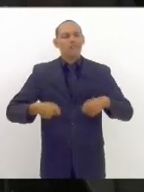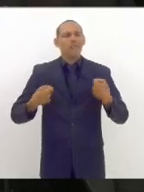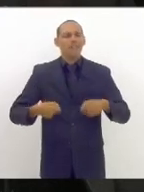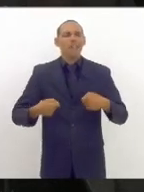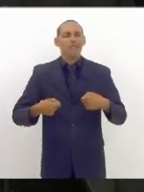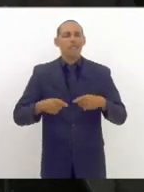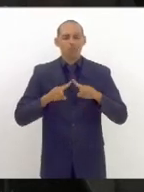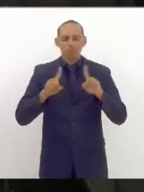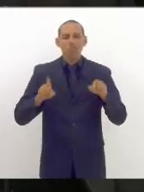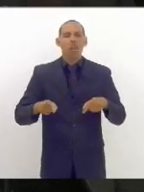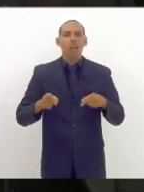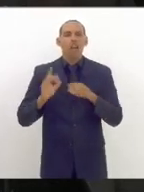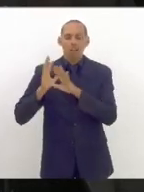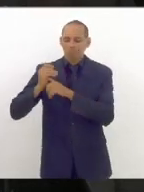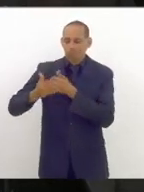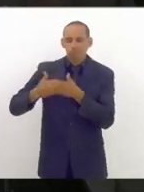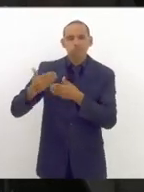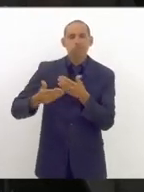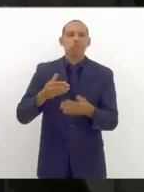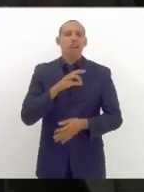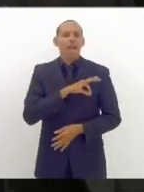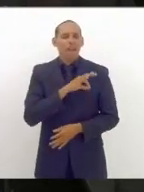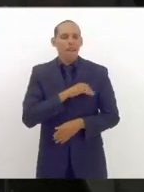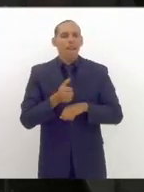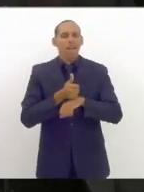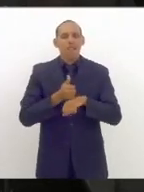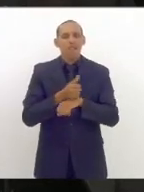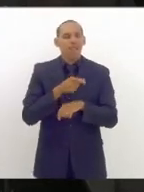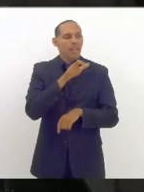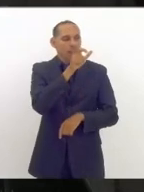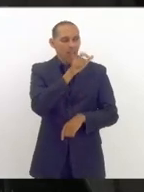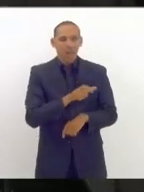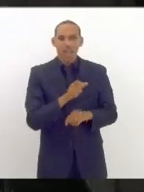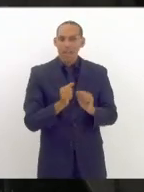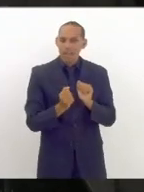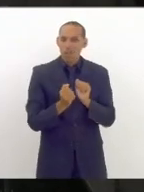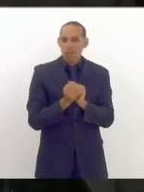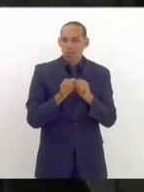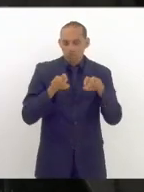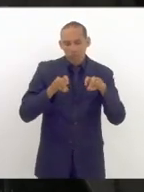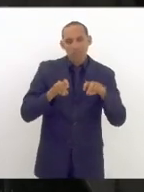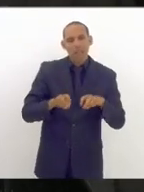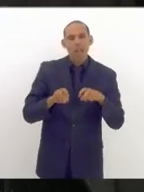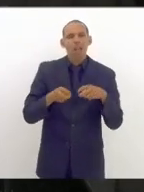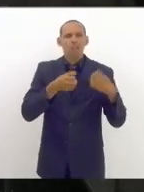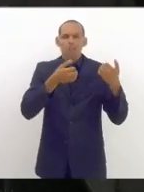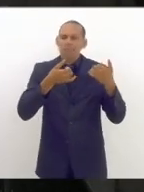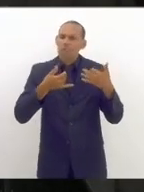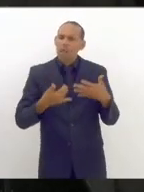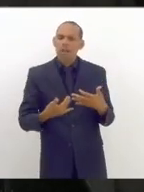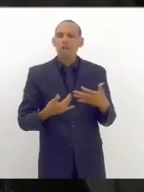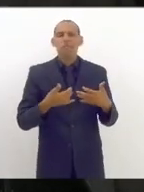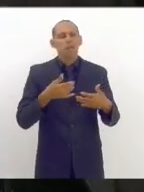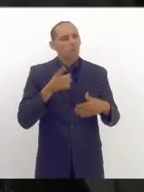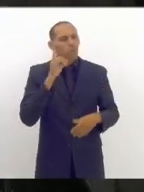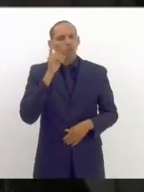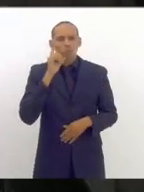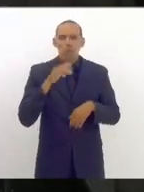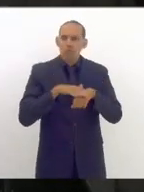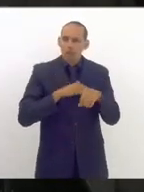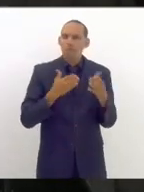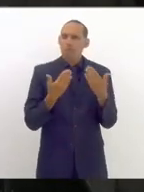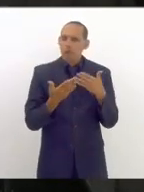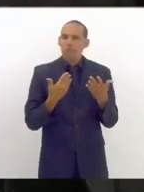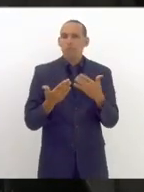cargo, carreira e salários, o CAP foi a pessoa que sentou comigo, me explicou a oportunidade, e a gente conversou, Renata, todos os dias,